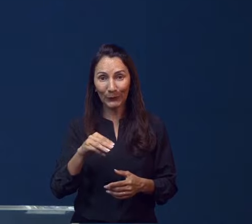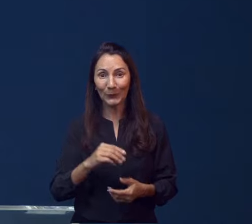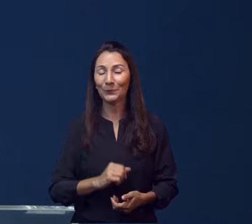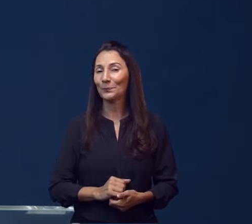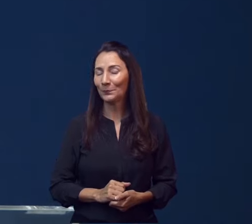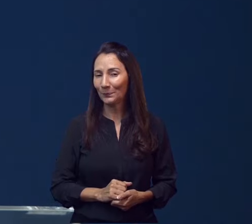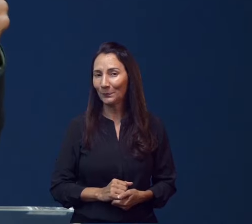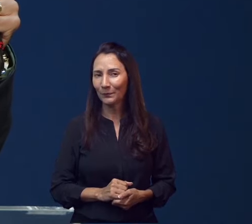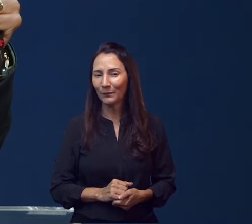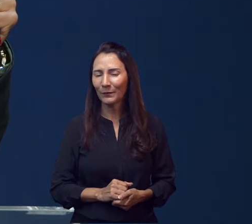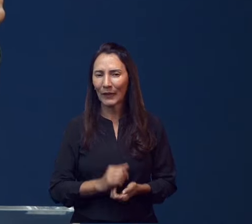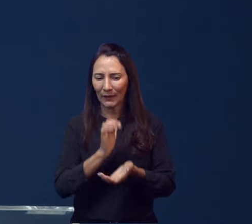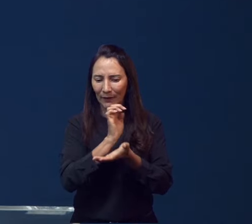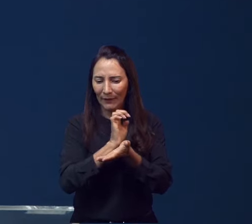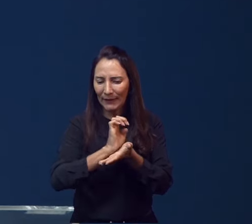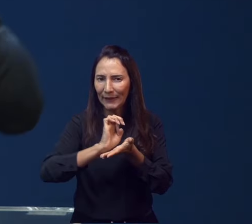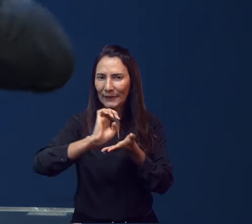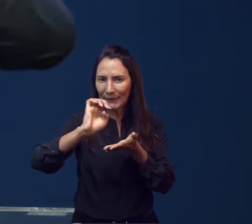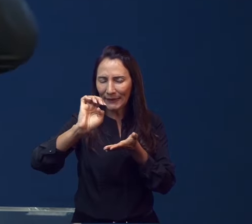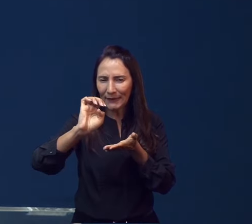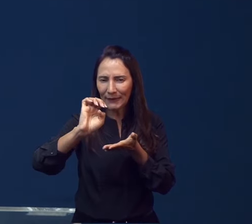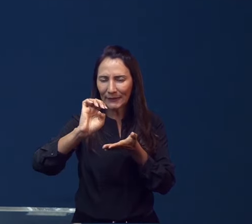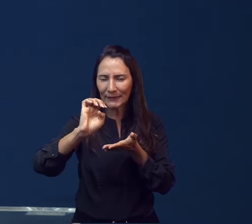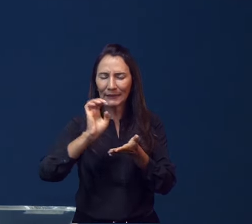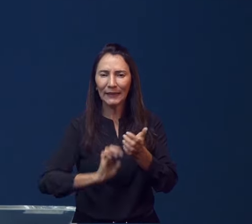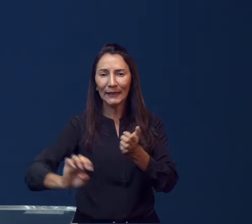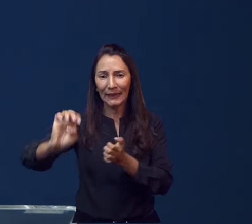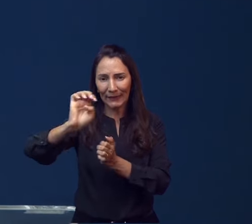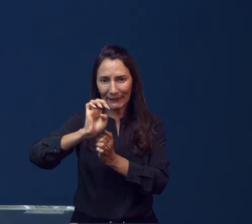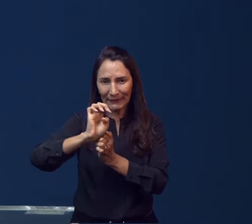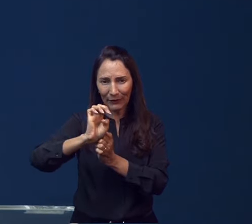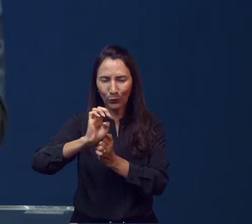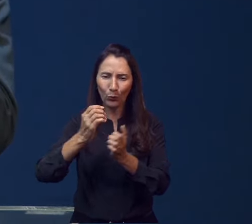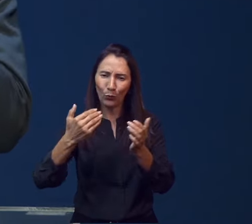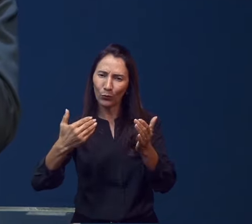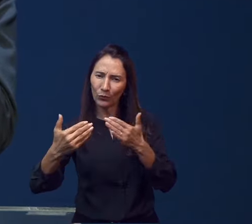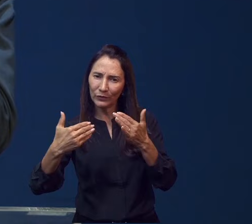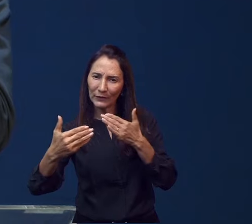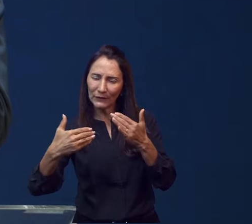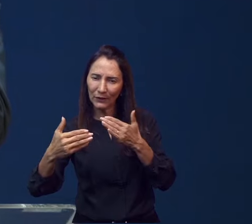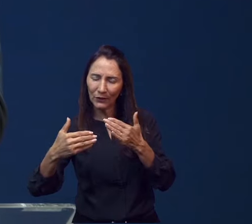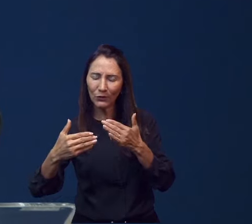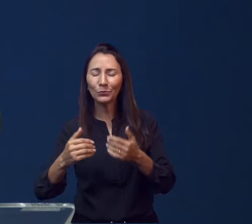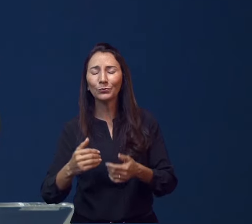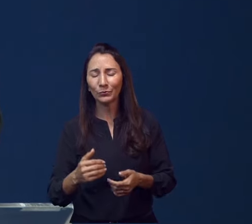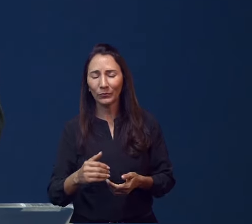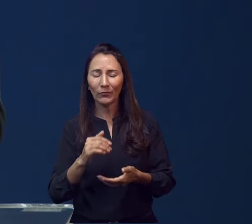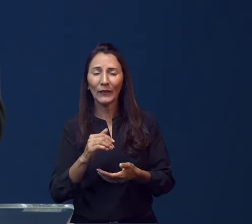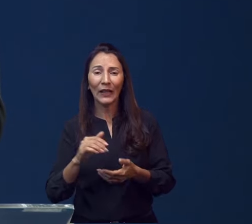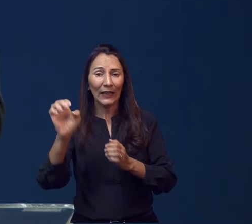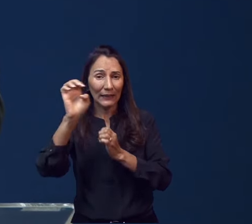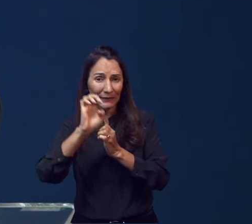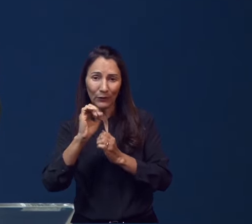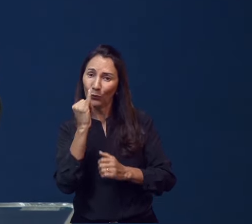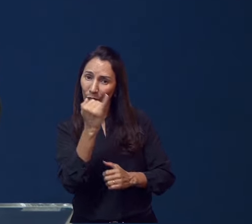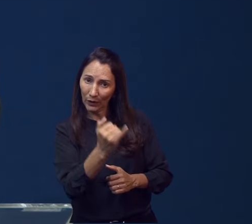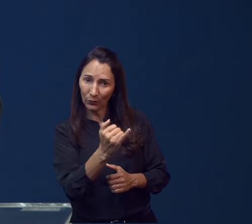que Elias e Eliseu conversando Eliseu disse assim para ele